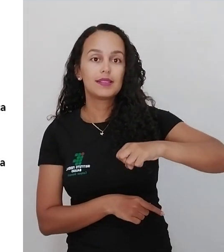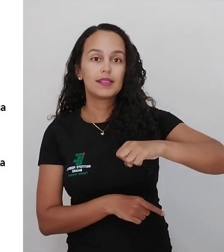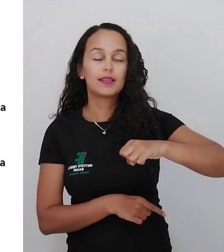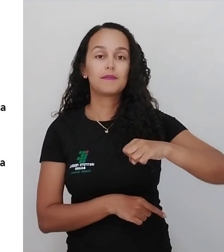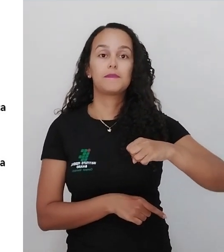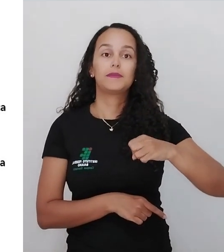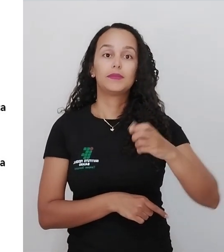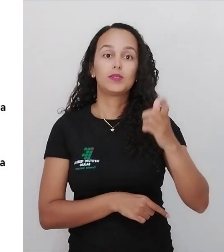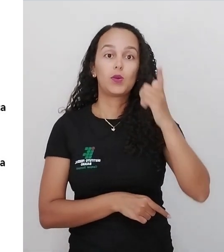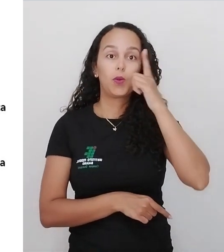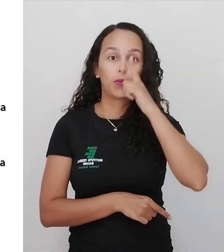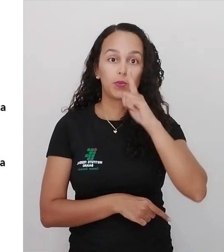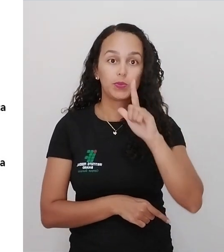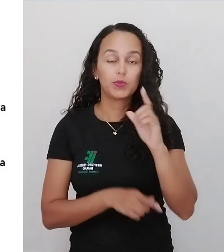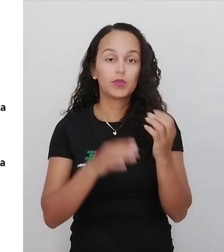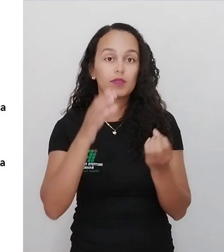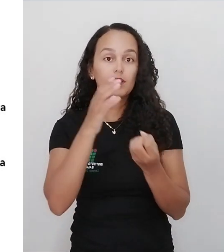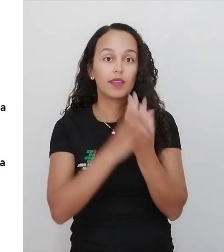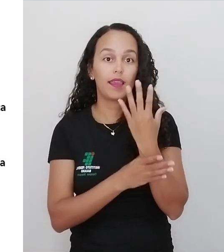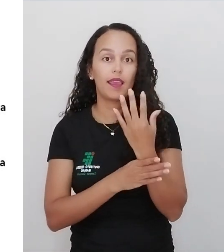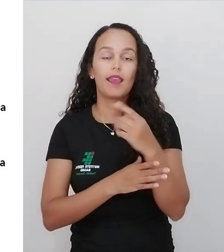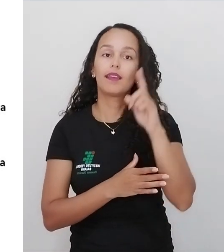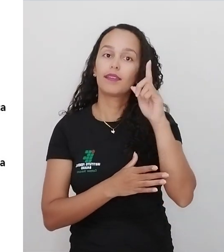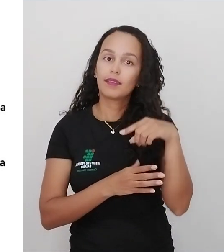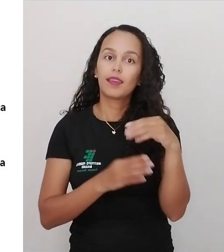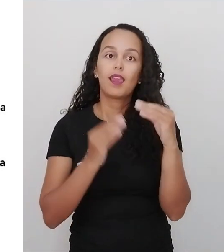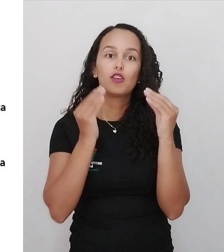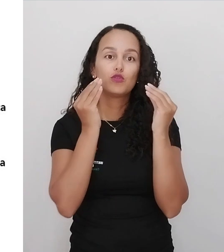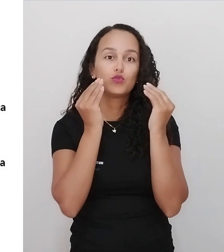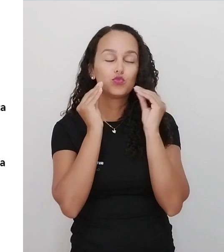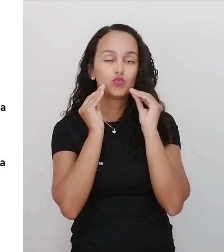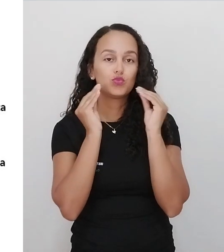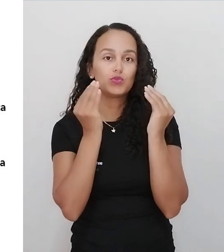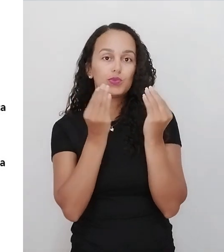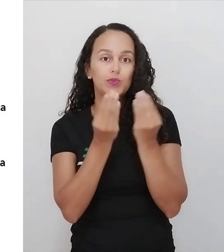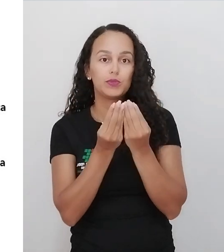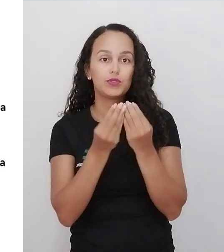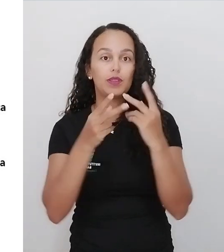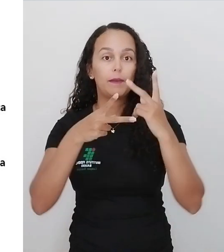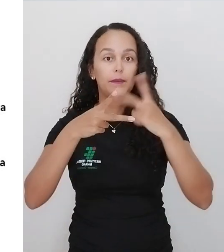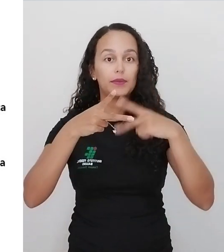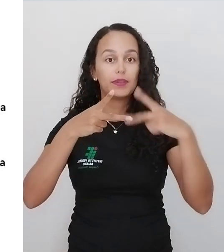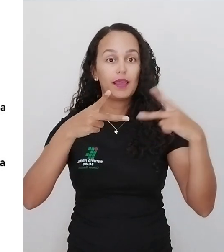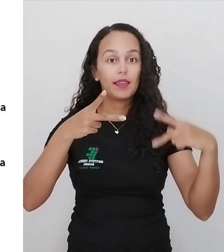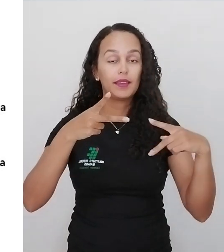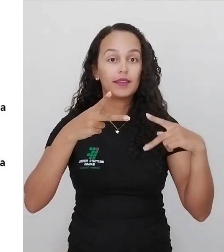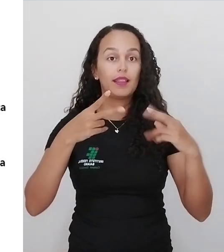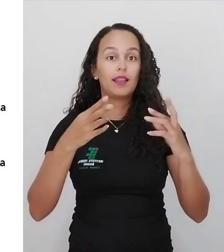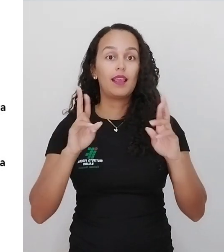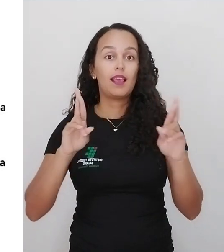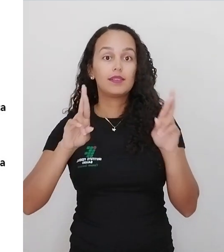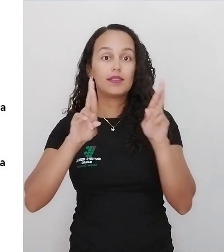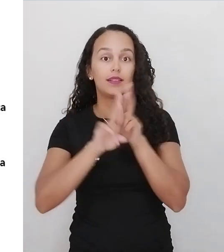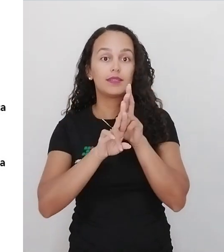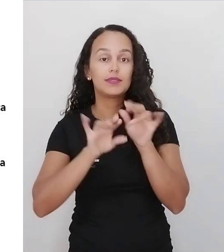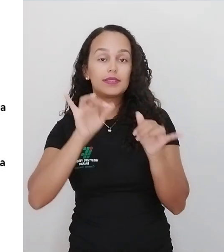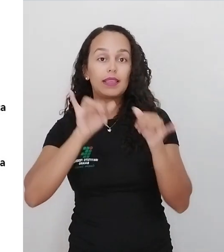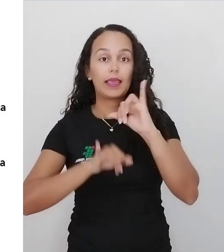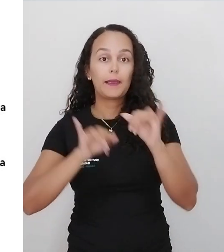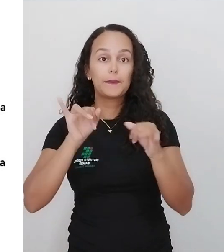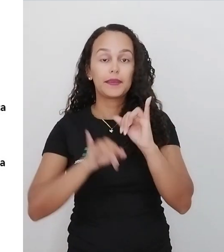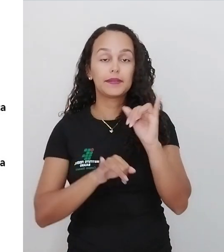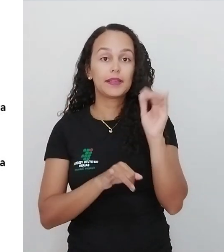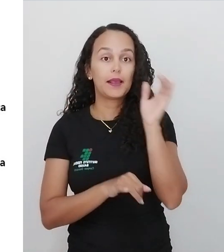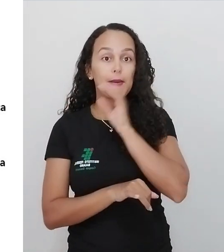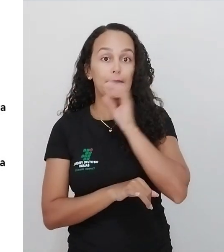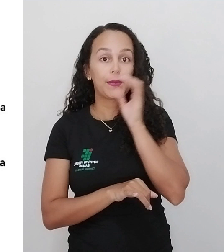reações químicas. E ao analisar como que é uma membrana celular, já se